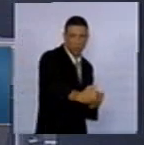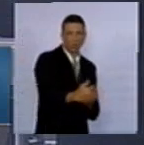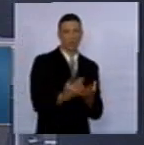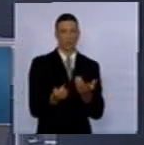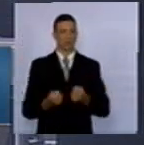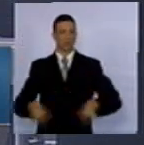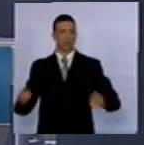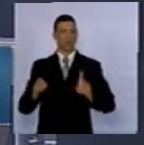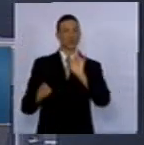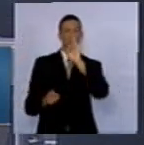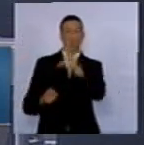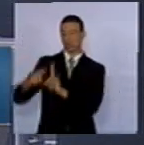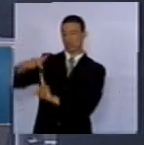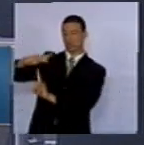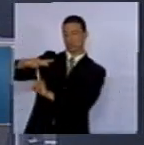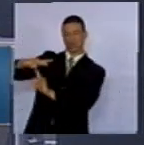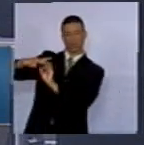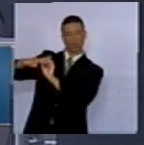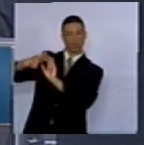pela frequência